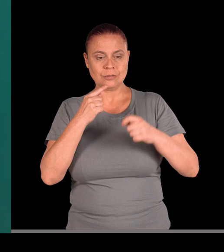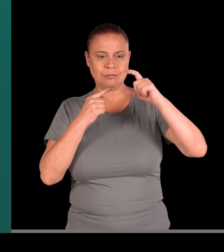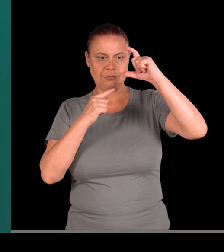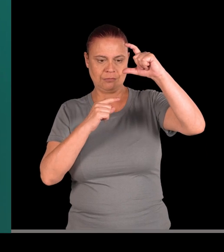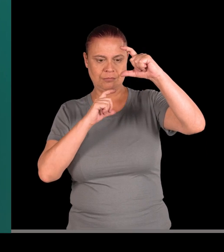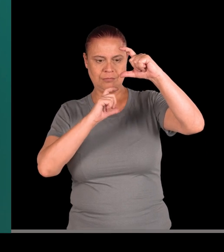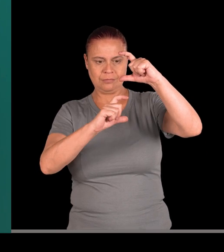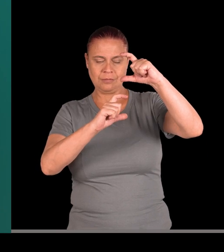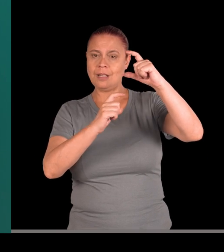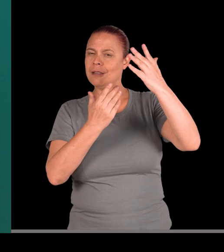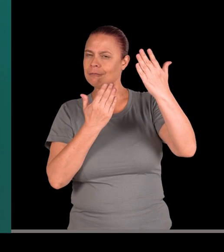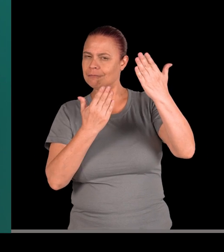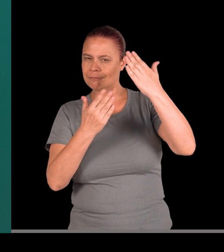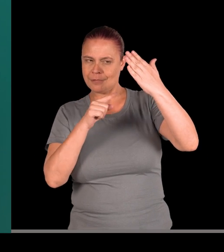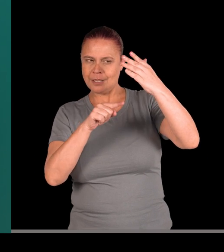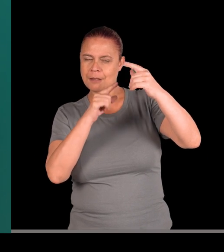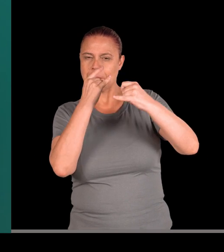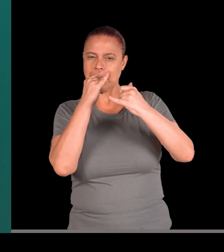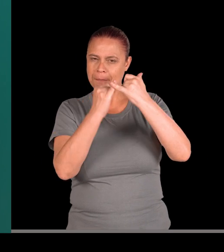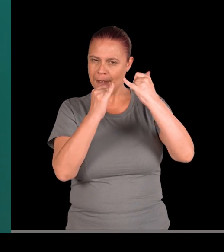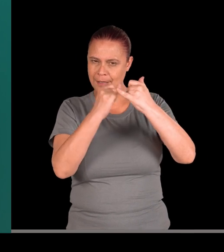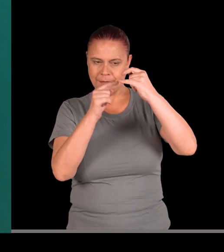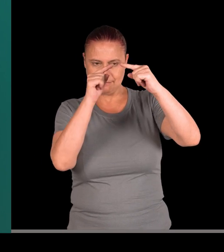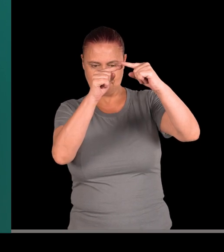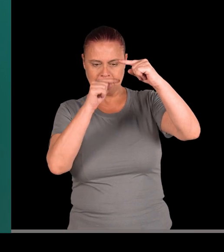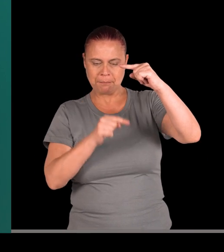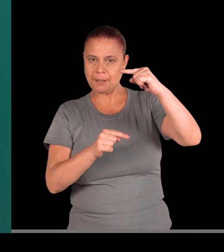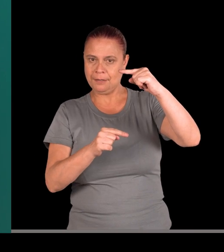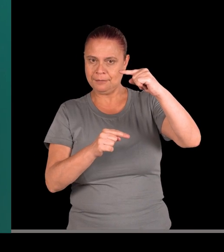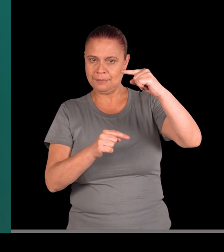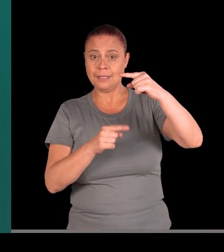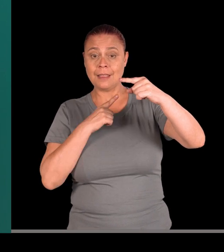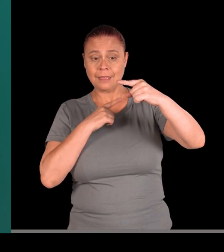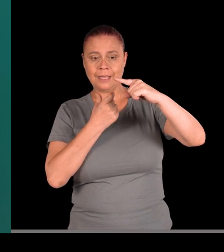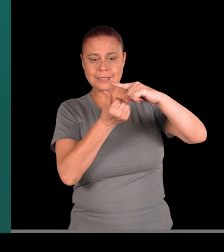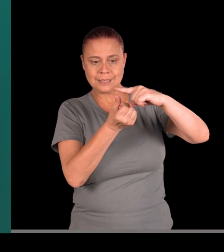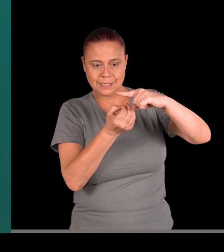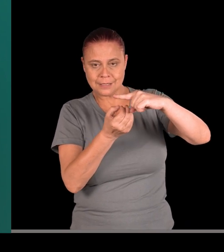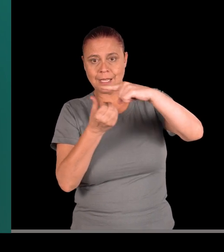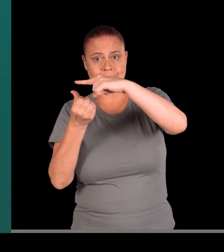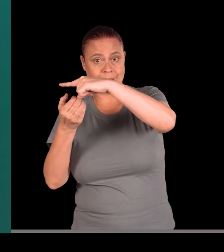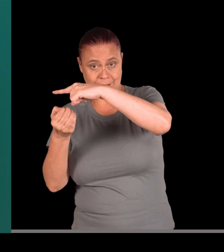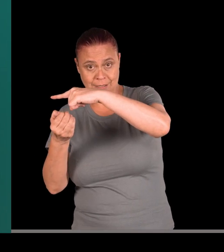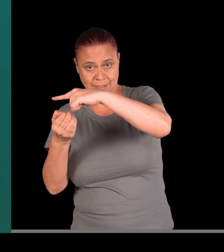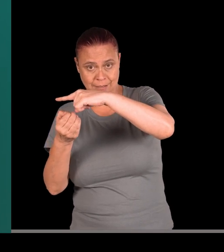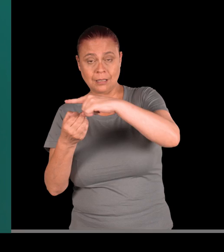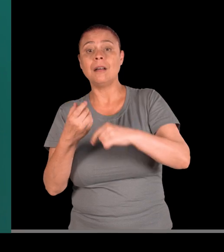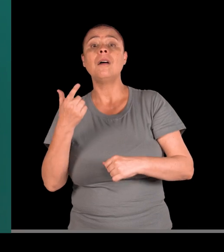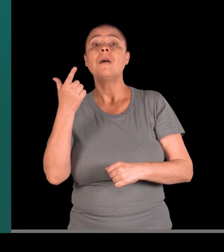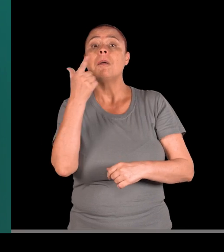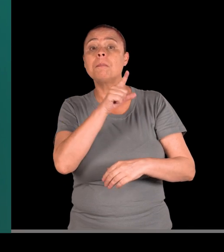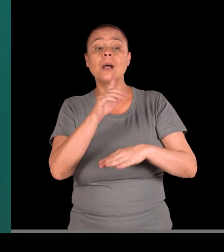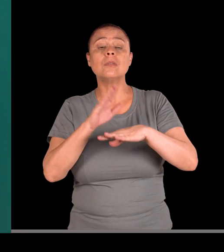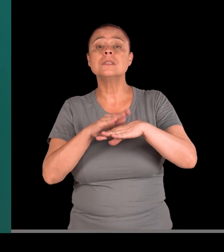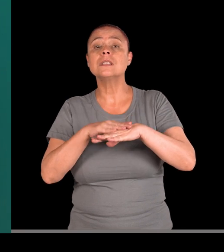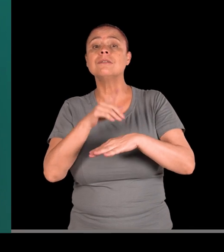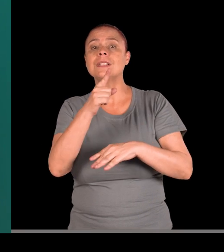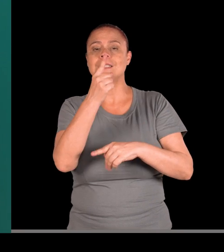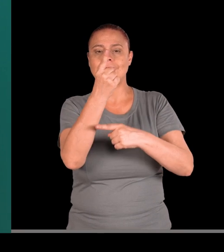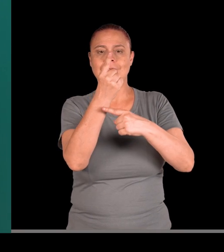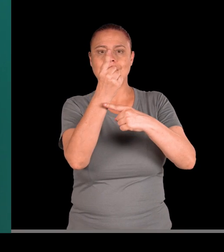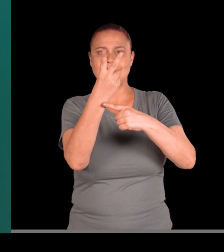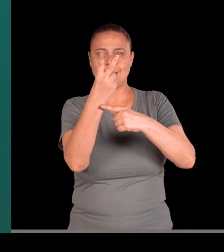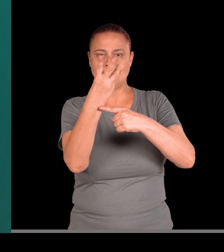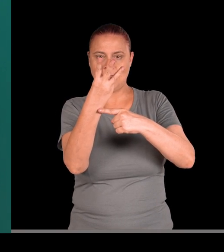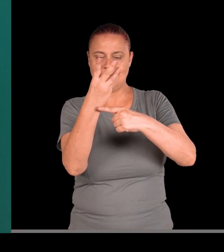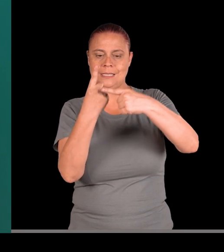uma fração equivalente a 13 décimos, onde o denominador é 60. Para encontrar uma fração equivalente a